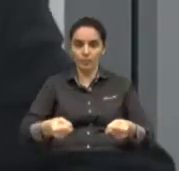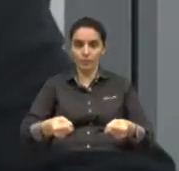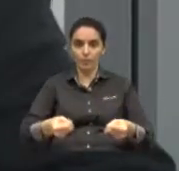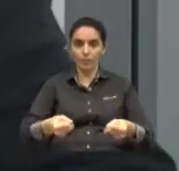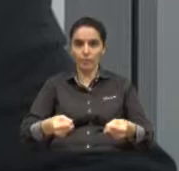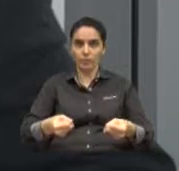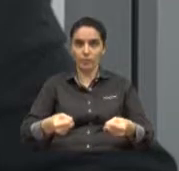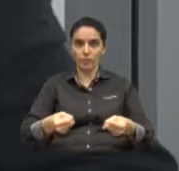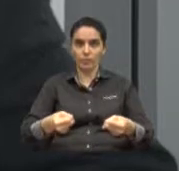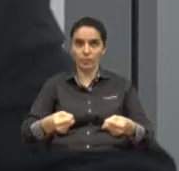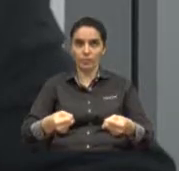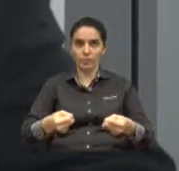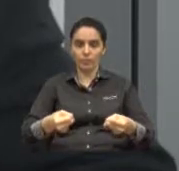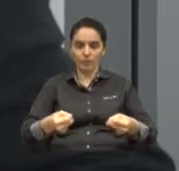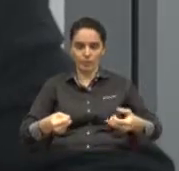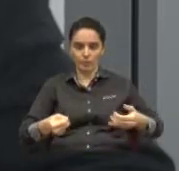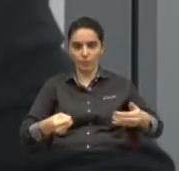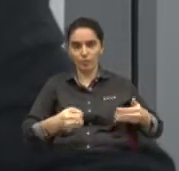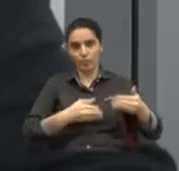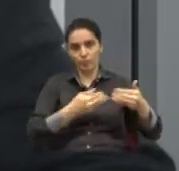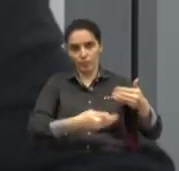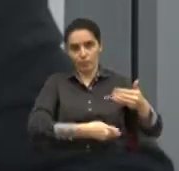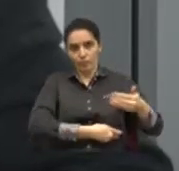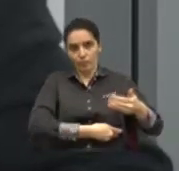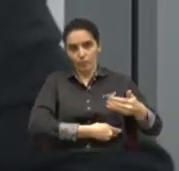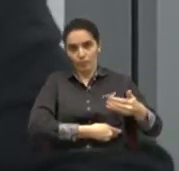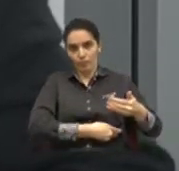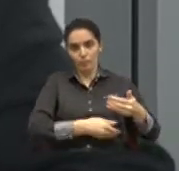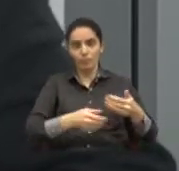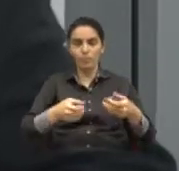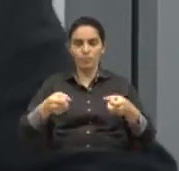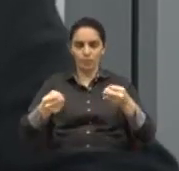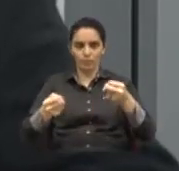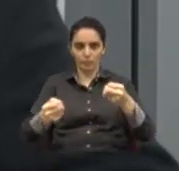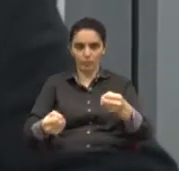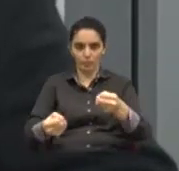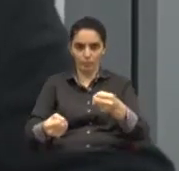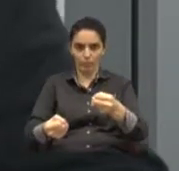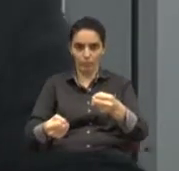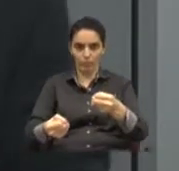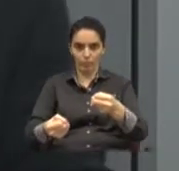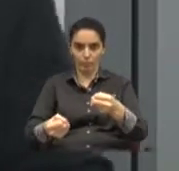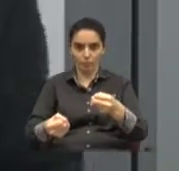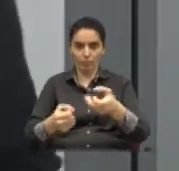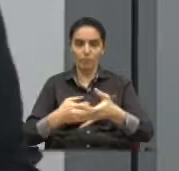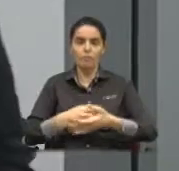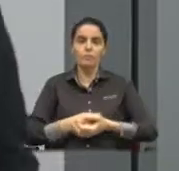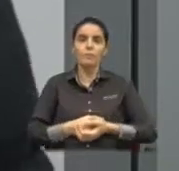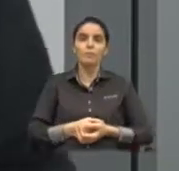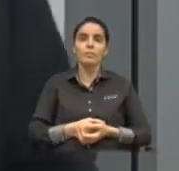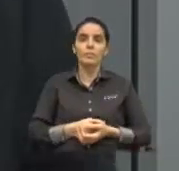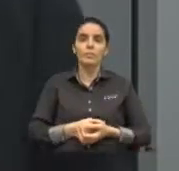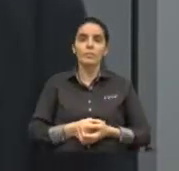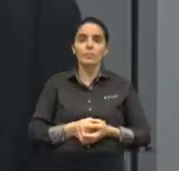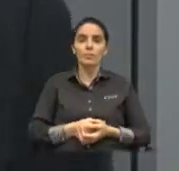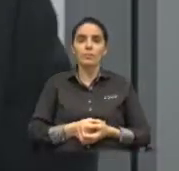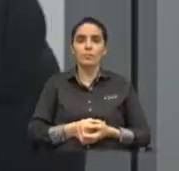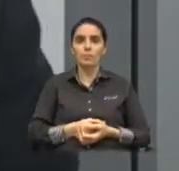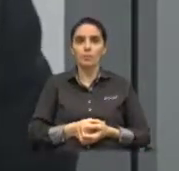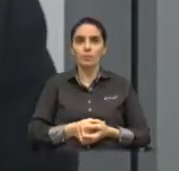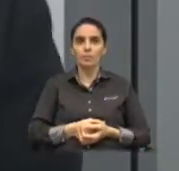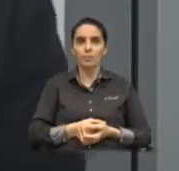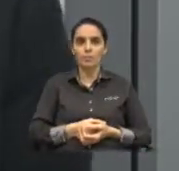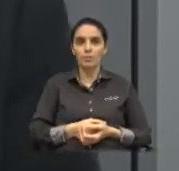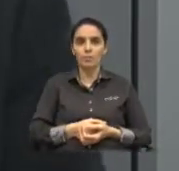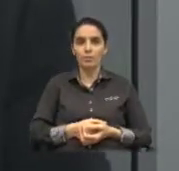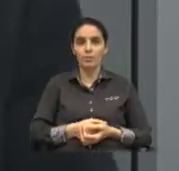e a outra você fixa bem embaixo aqui do mamilo, do lado esquerdo, na ponta do coração. Nós chamamos de ponta do coração. E, eventualmente,